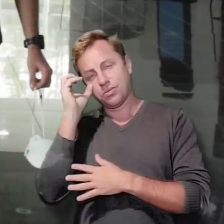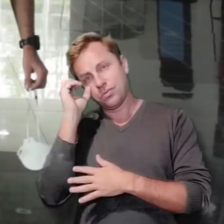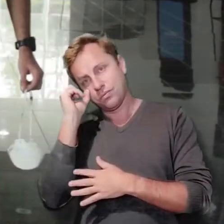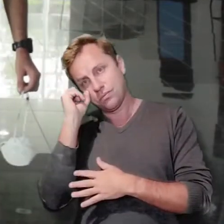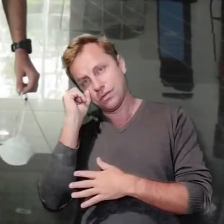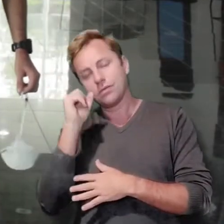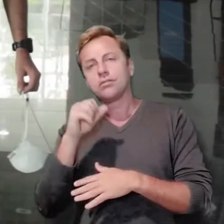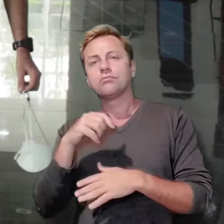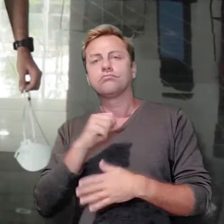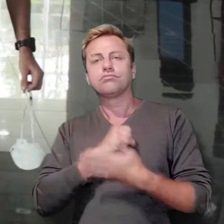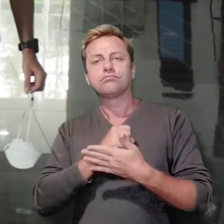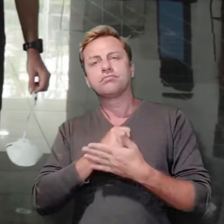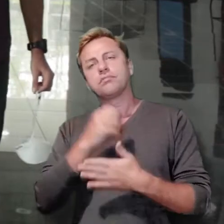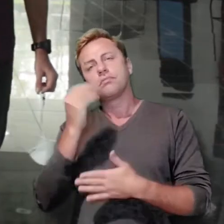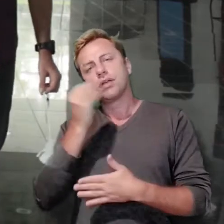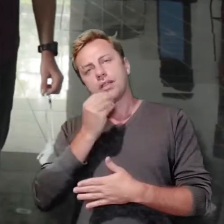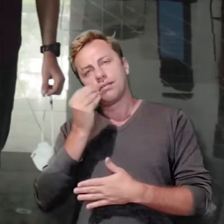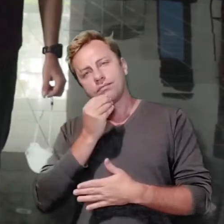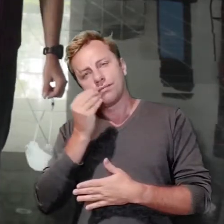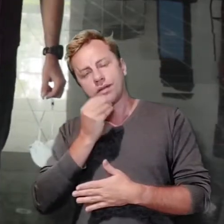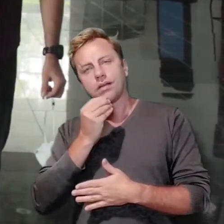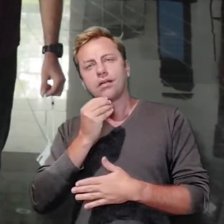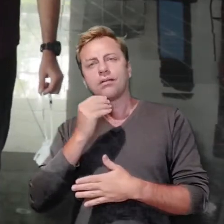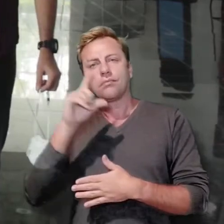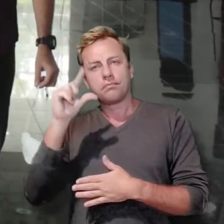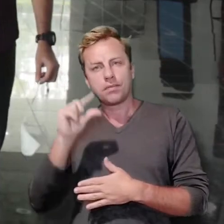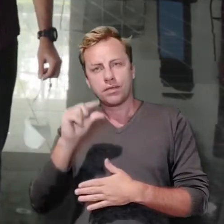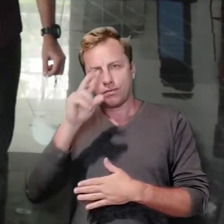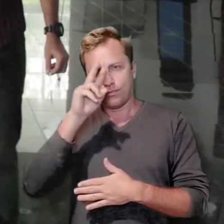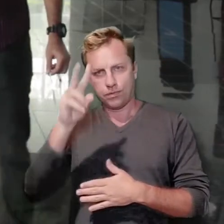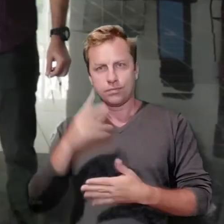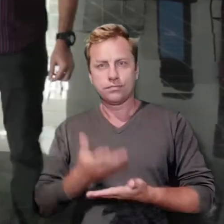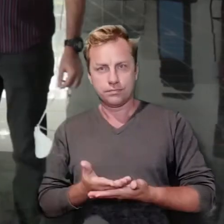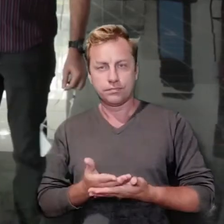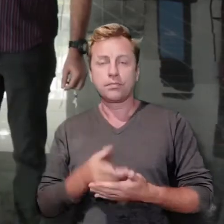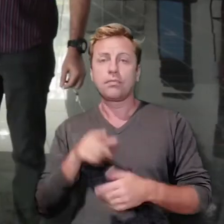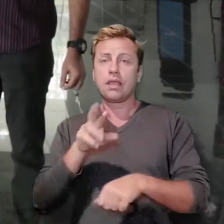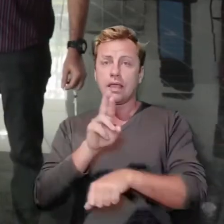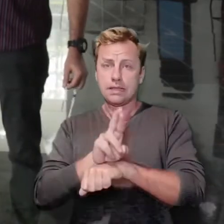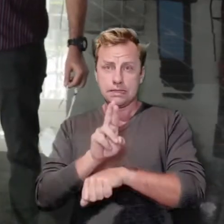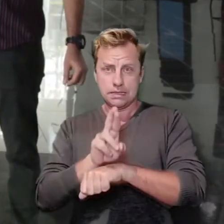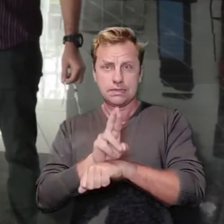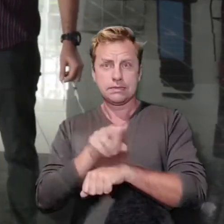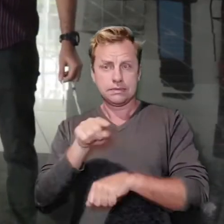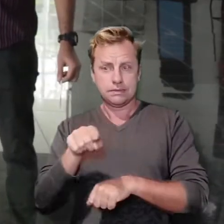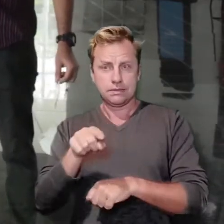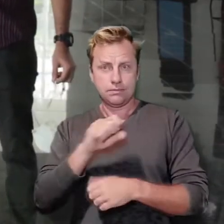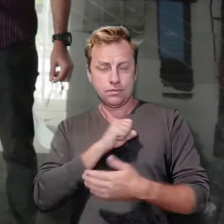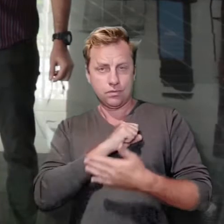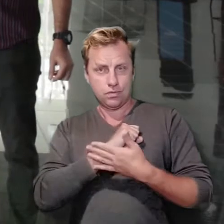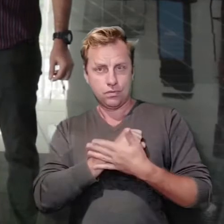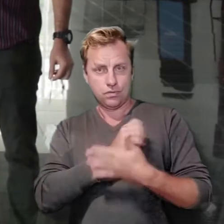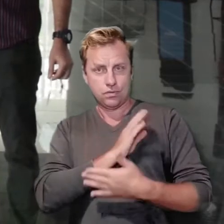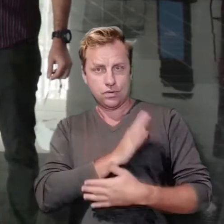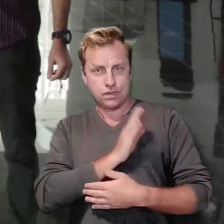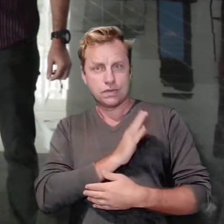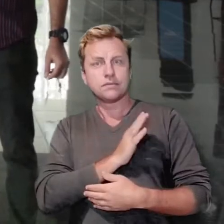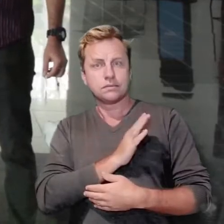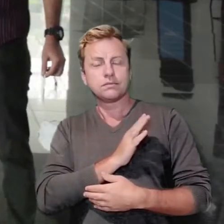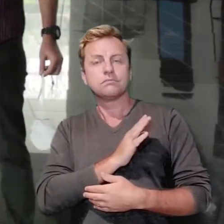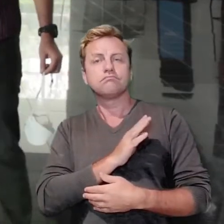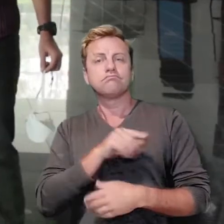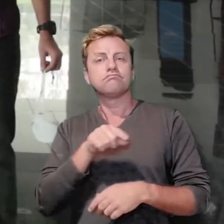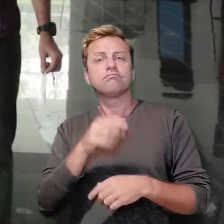ou quando a gente está dormindo, mais lentamente, com menos força. Essa reserva que o nosso coração tem,